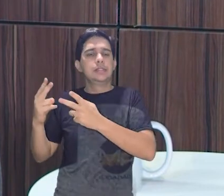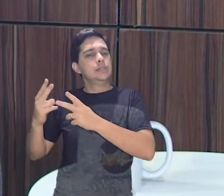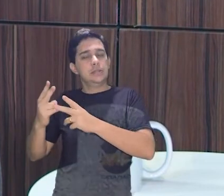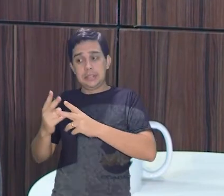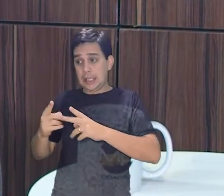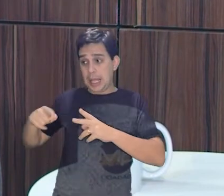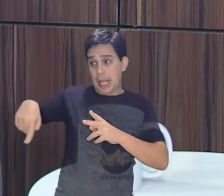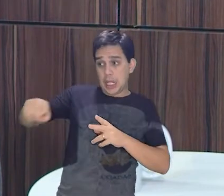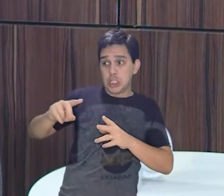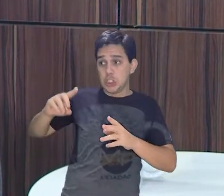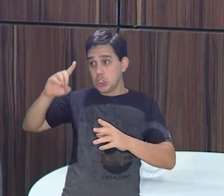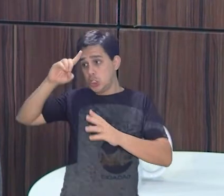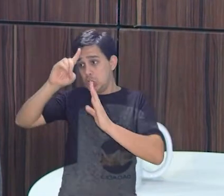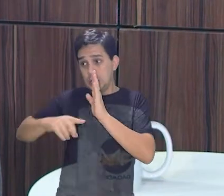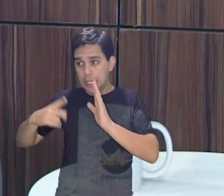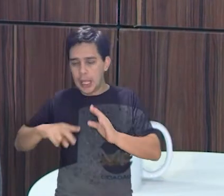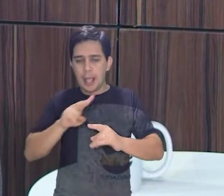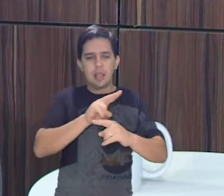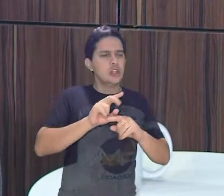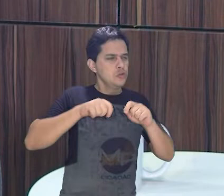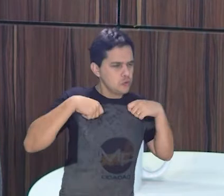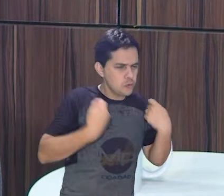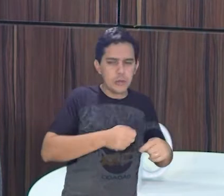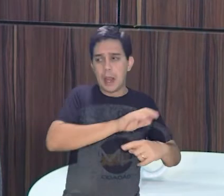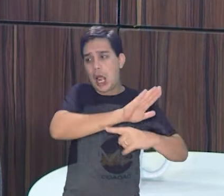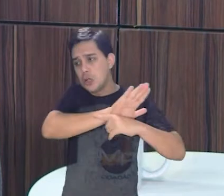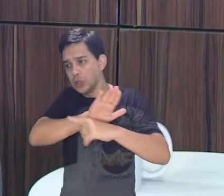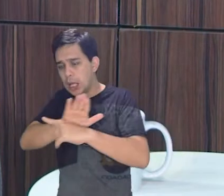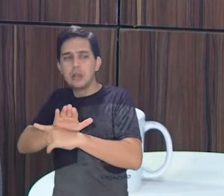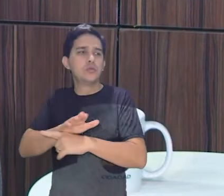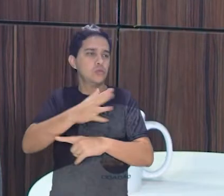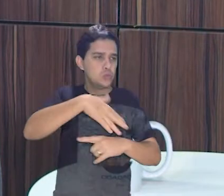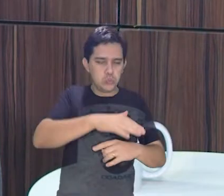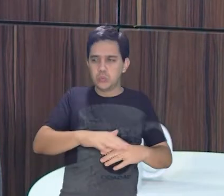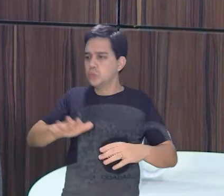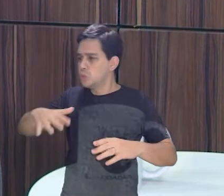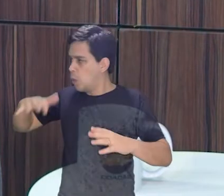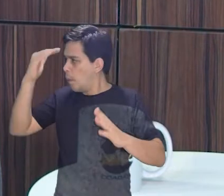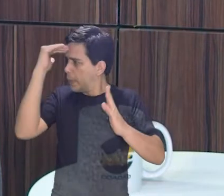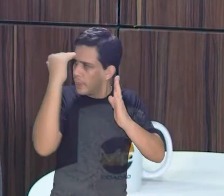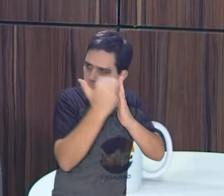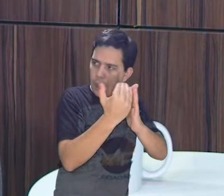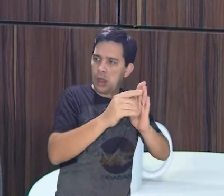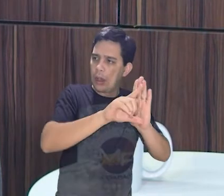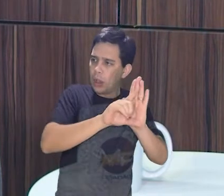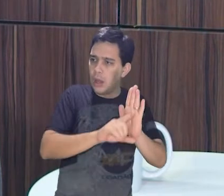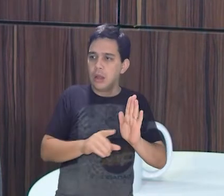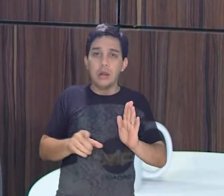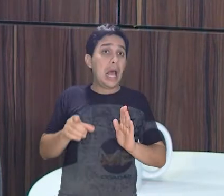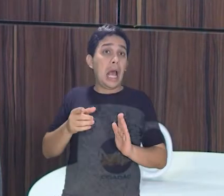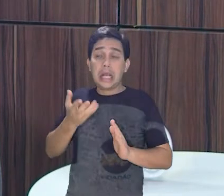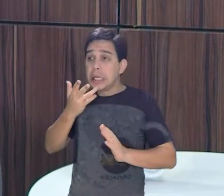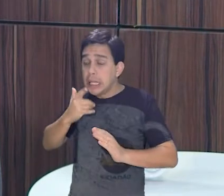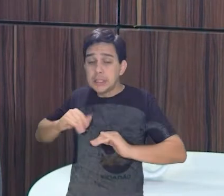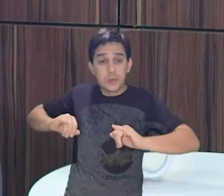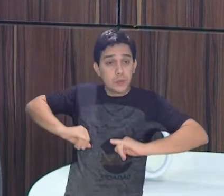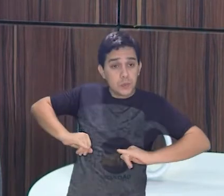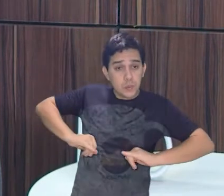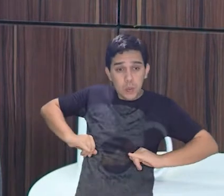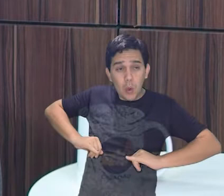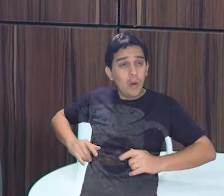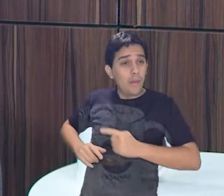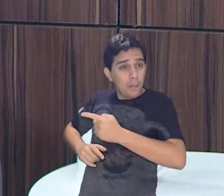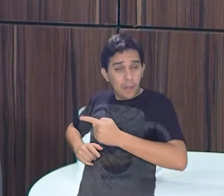ele deve buscar, de todas as formas, garantir que a criança seja ouvida, criança ou